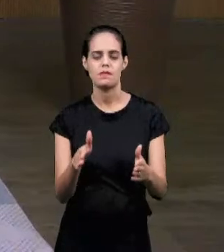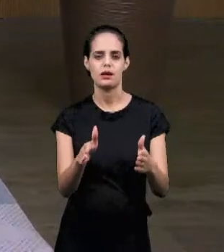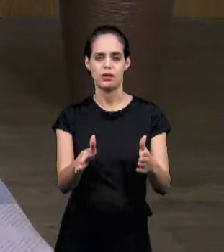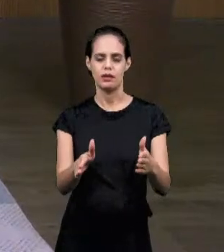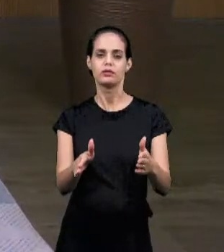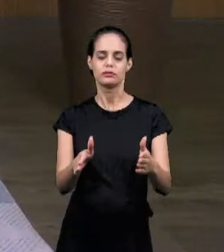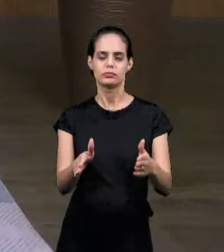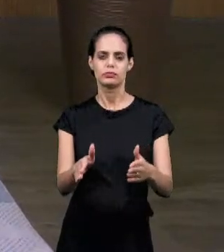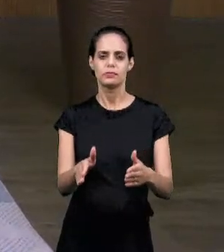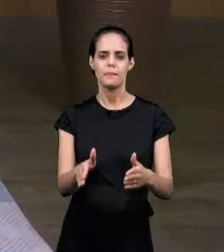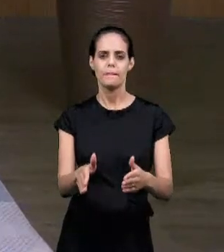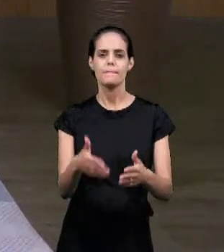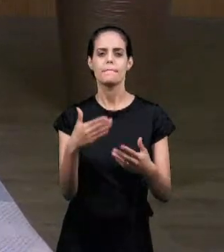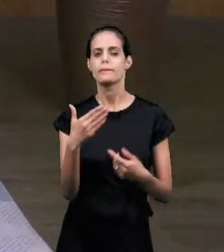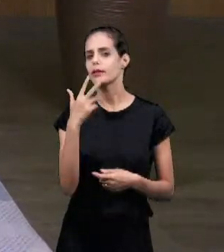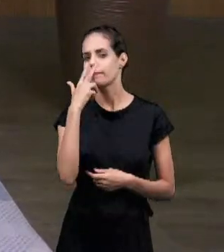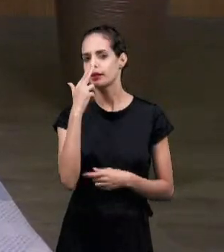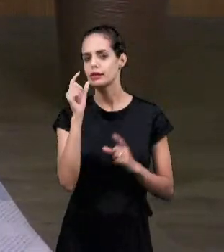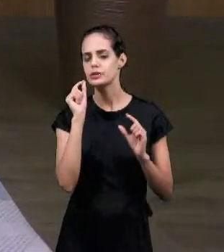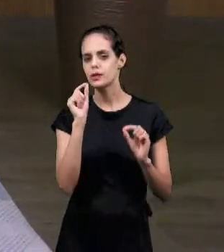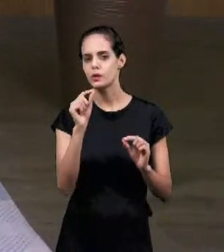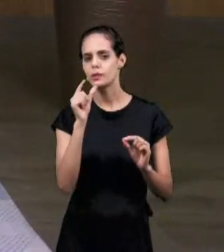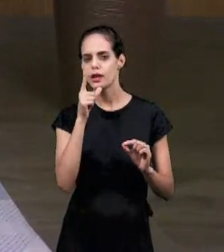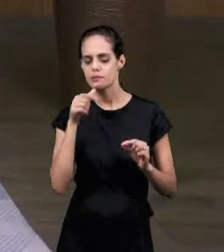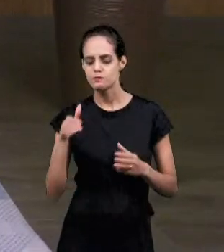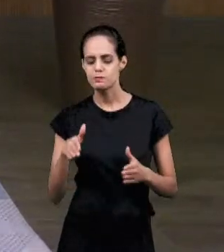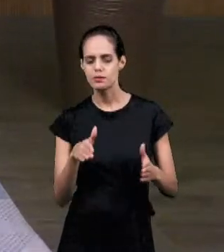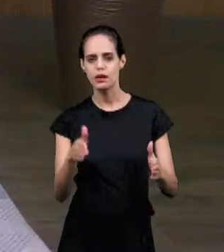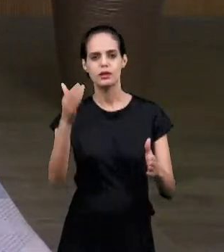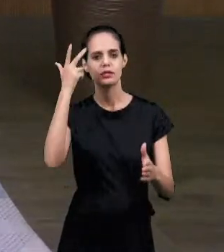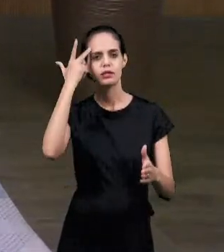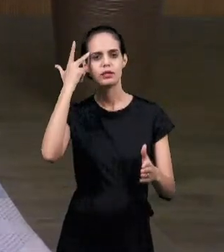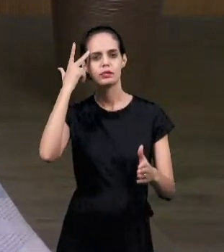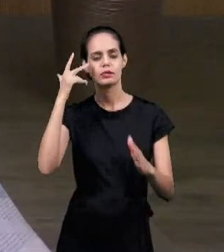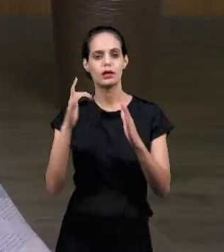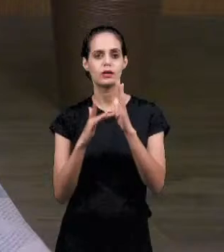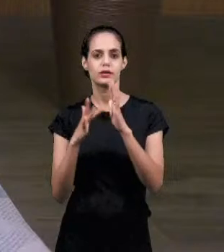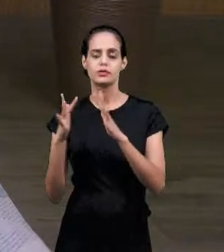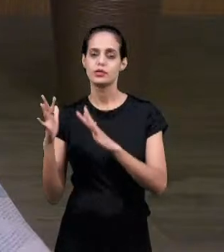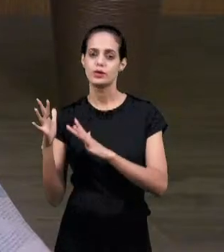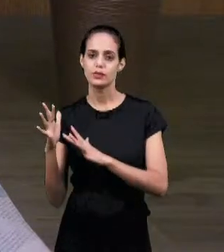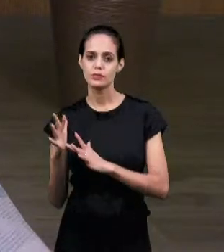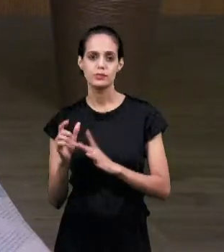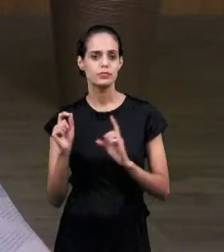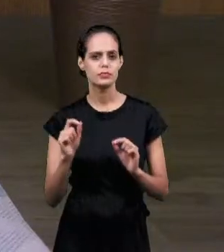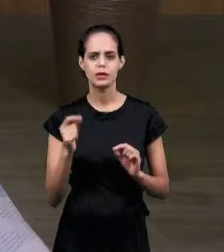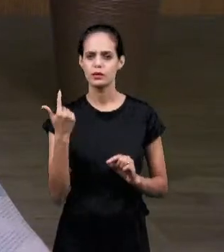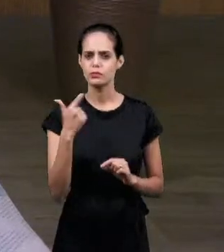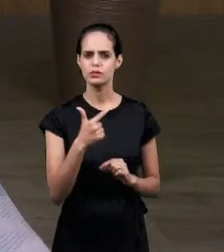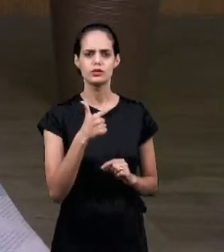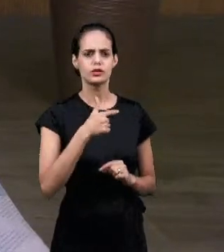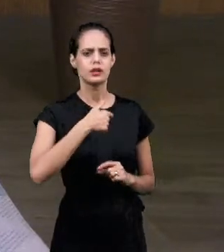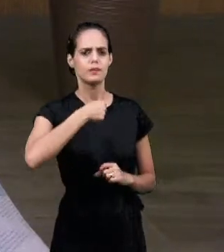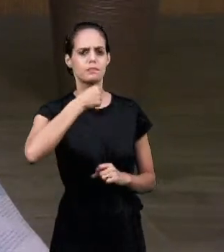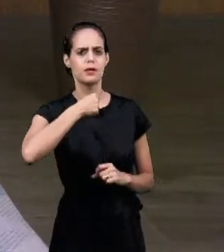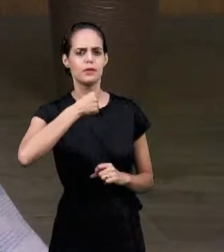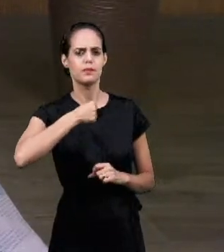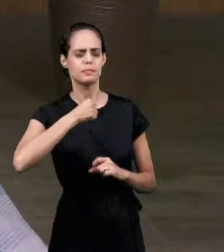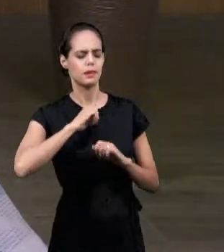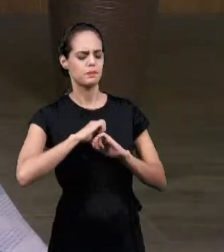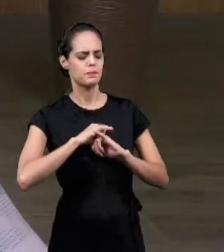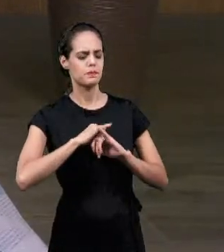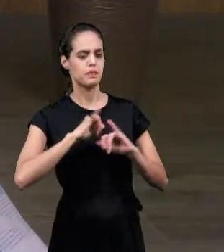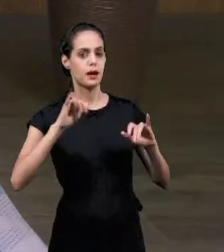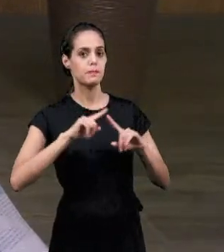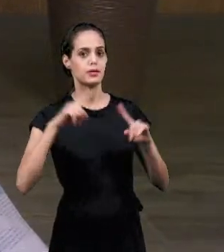formavam como se fosse um anfiteatro natural. De maneira que o Senhor Jesus, mesmo sem microfone, sem sistema de som, que não existia nada disso na época,